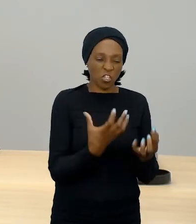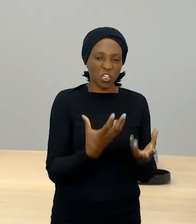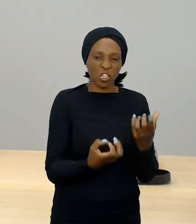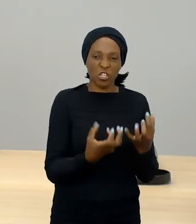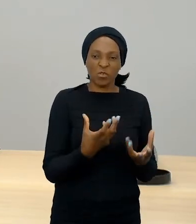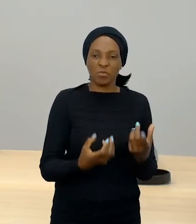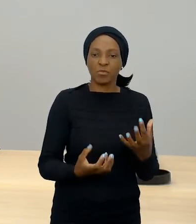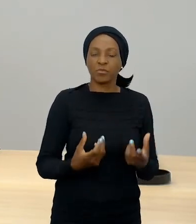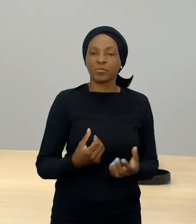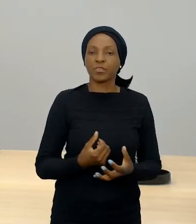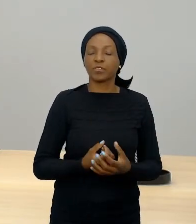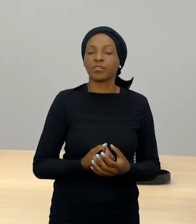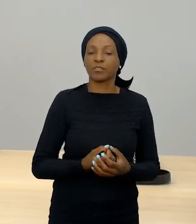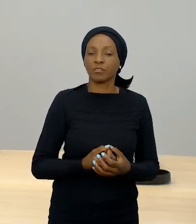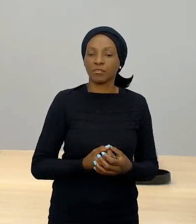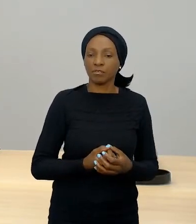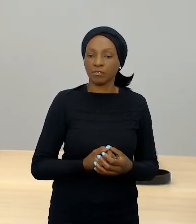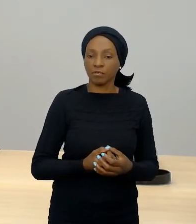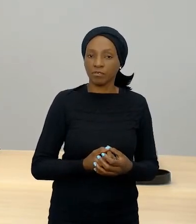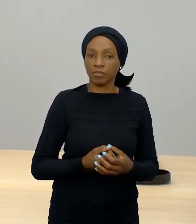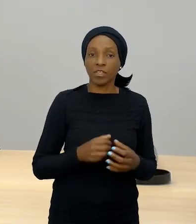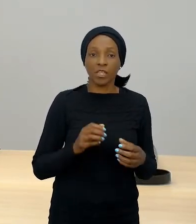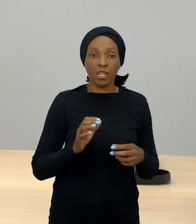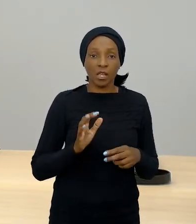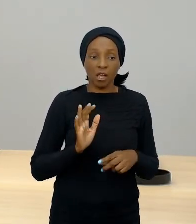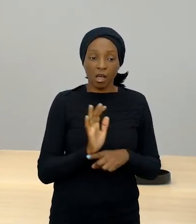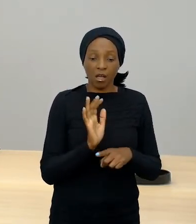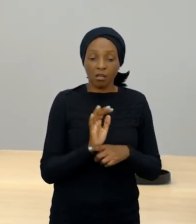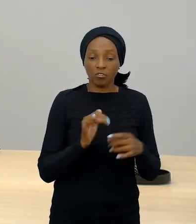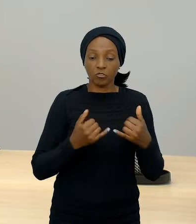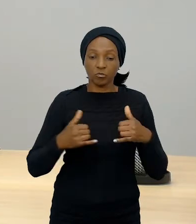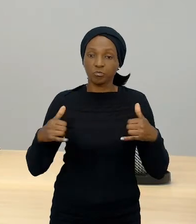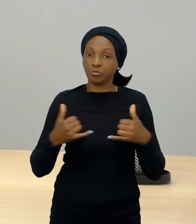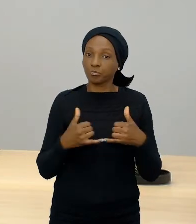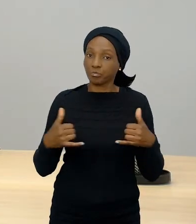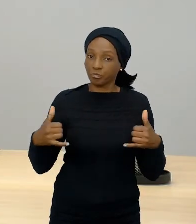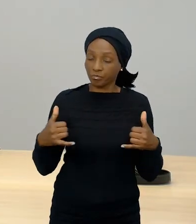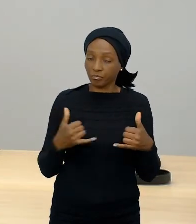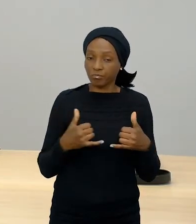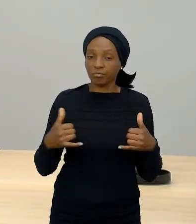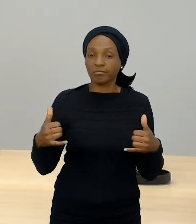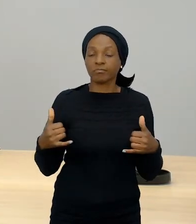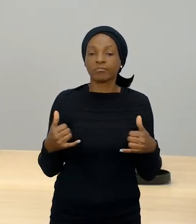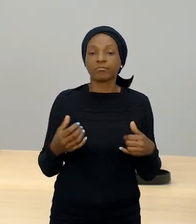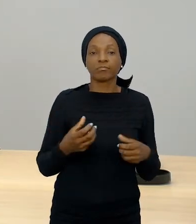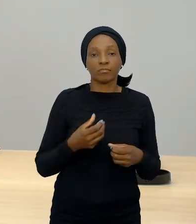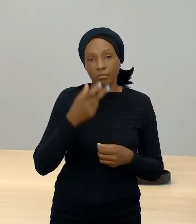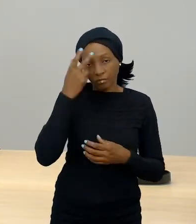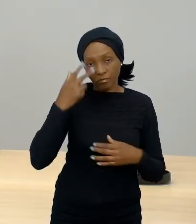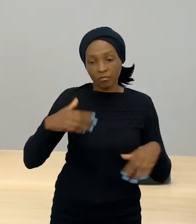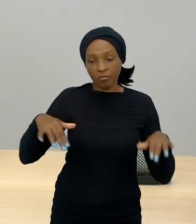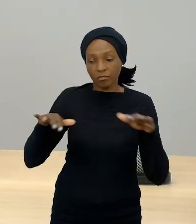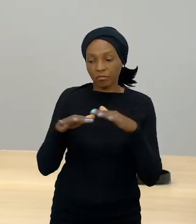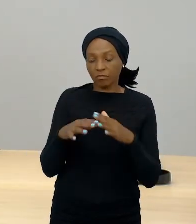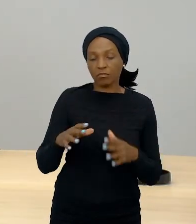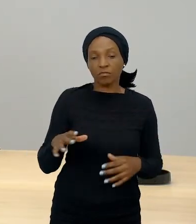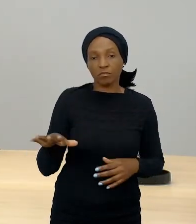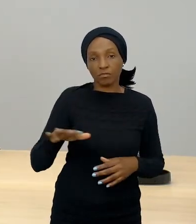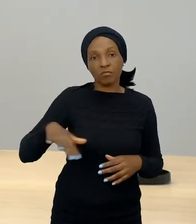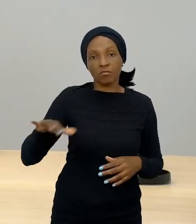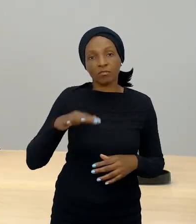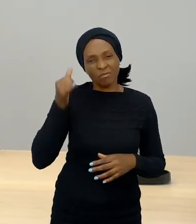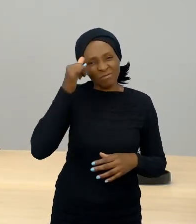além de fornecer energia ali elétrica para a comunidade local, evita aí